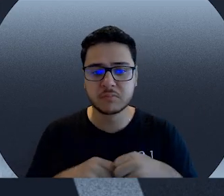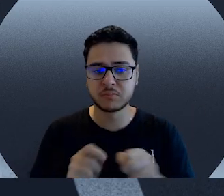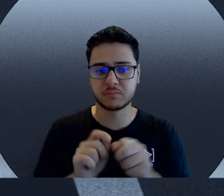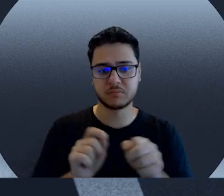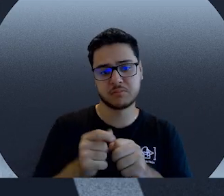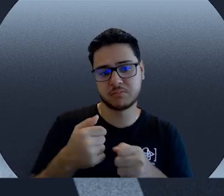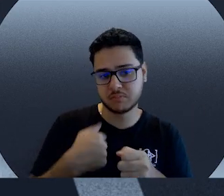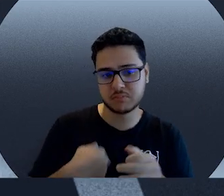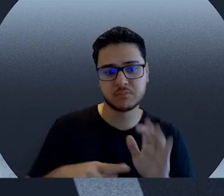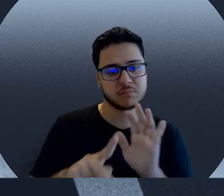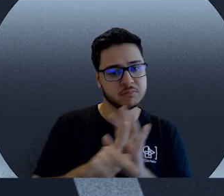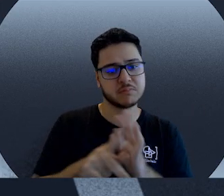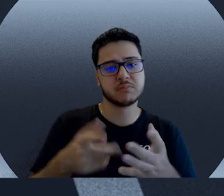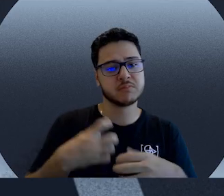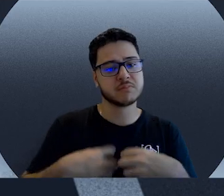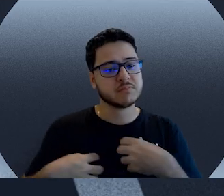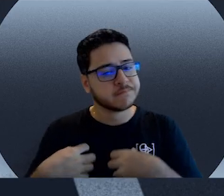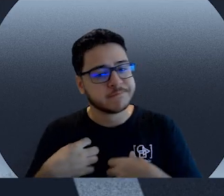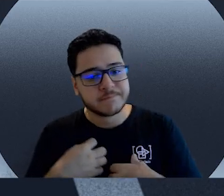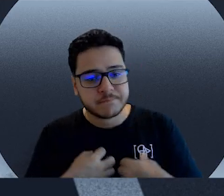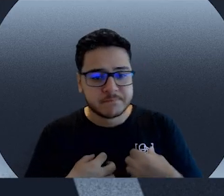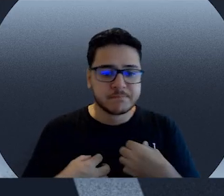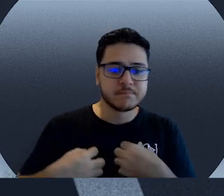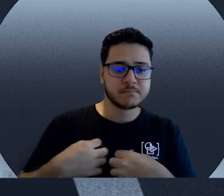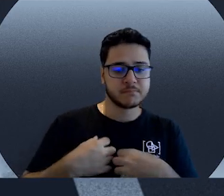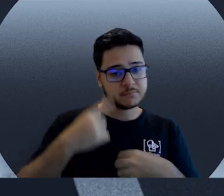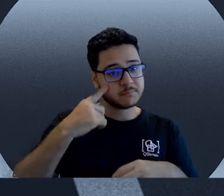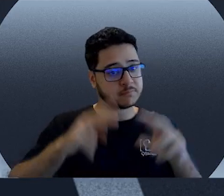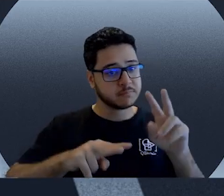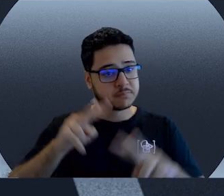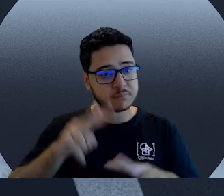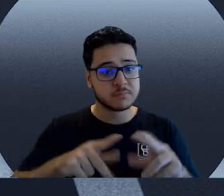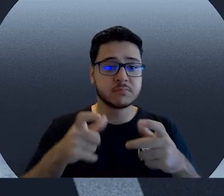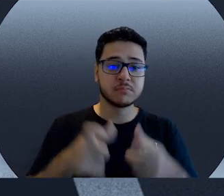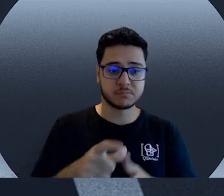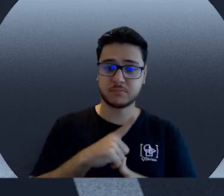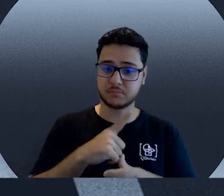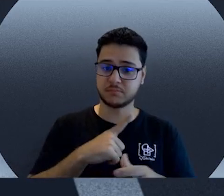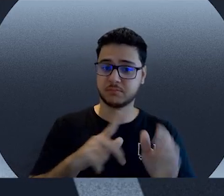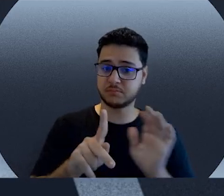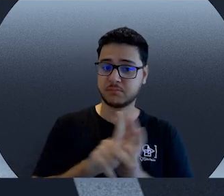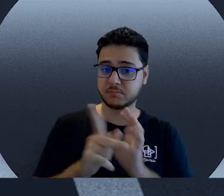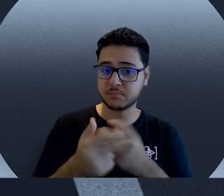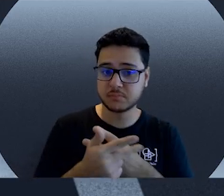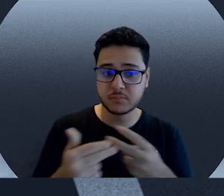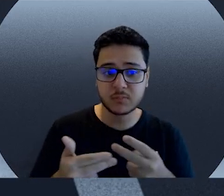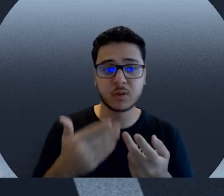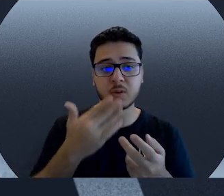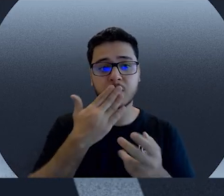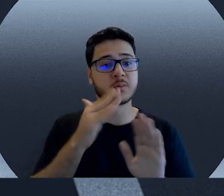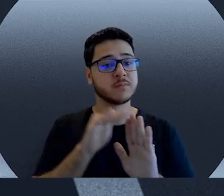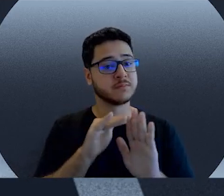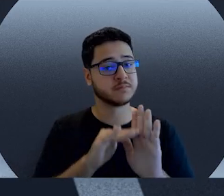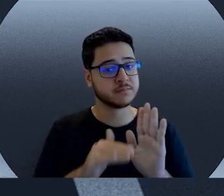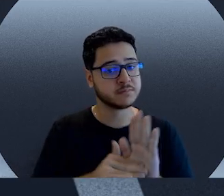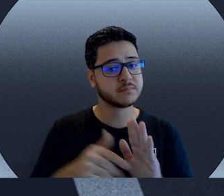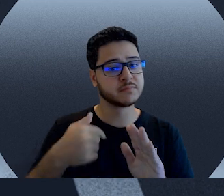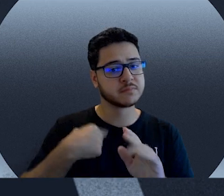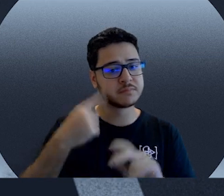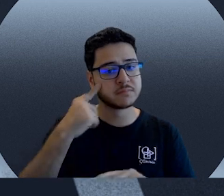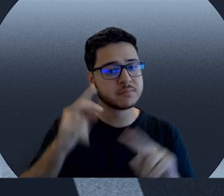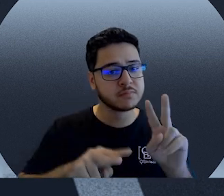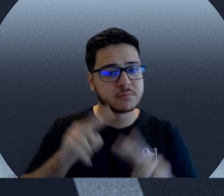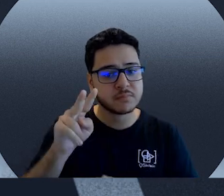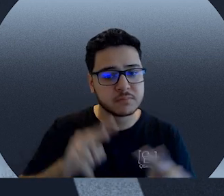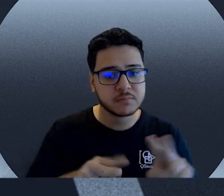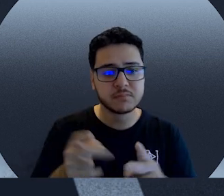gerou uma coisa, um incômodo. E aí investigar de onde vem isso. Quase um processo